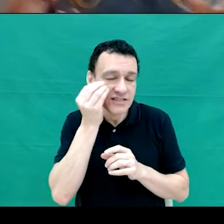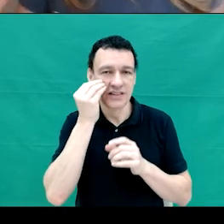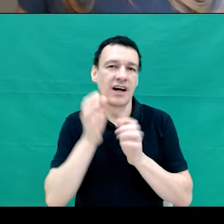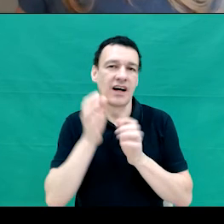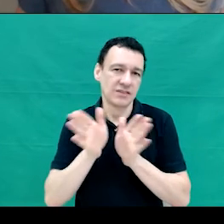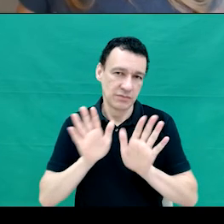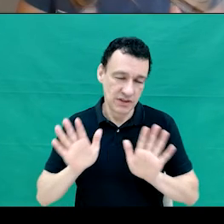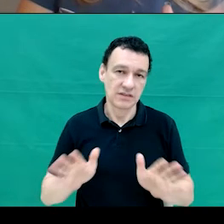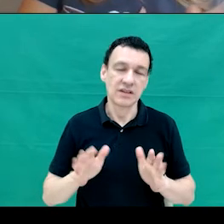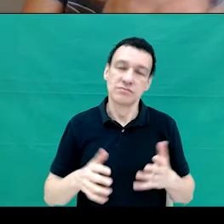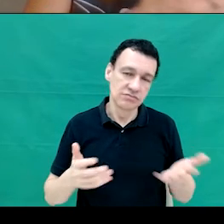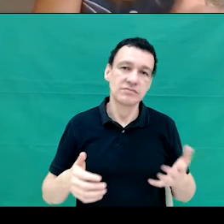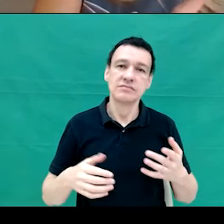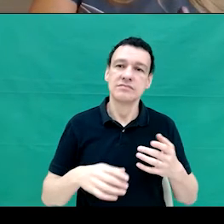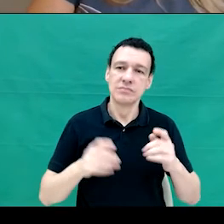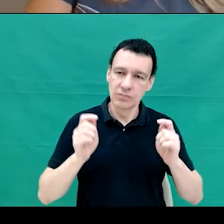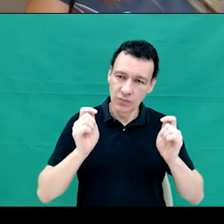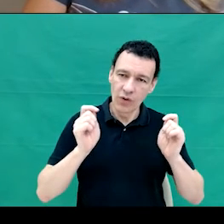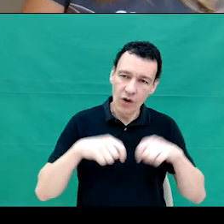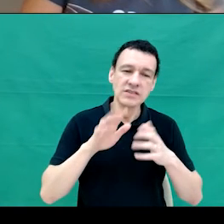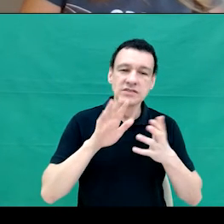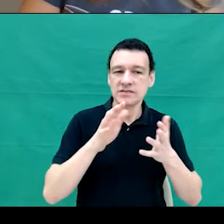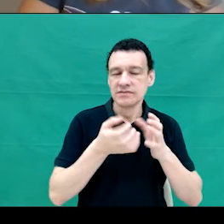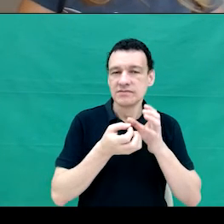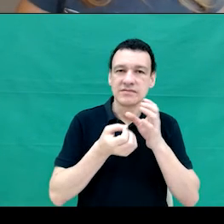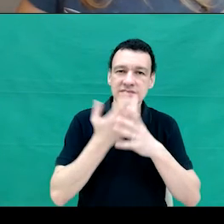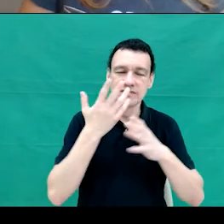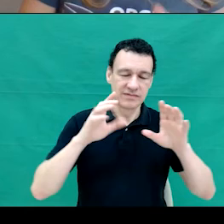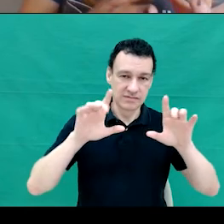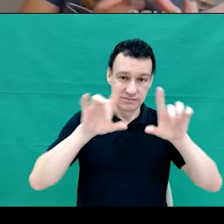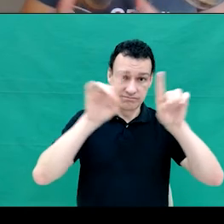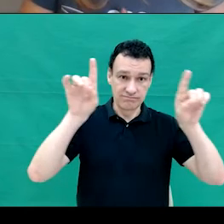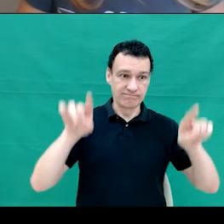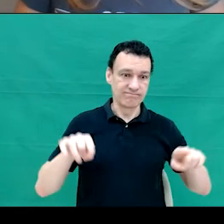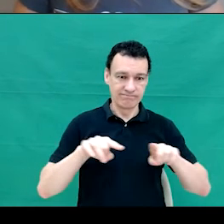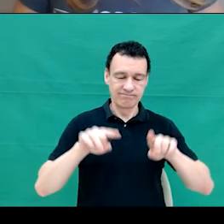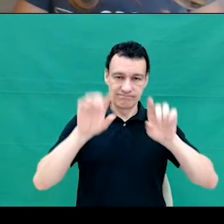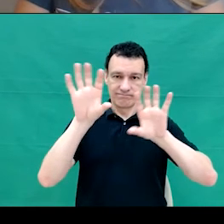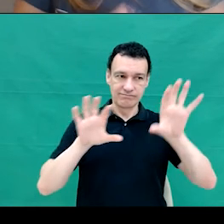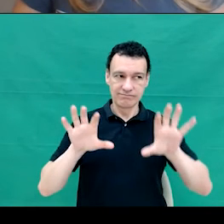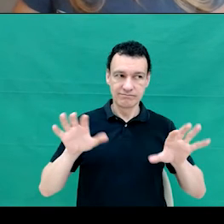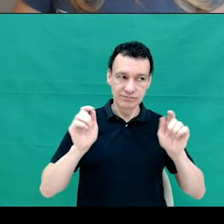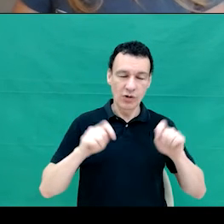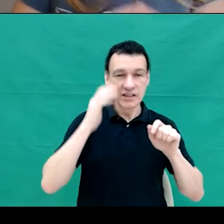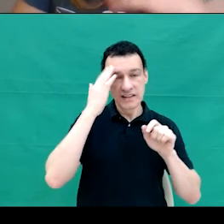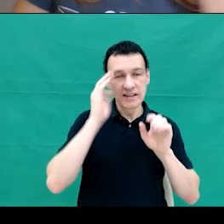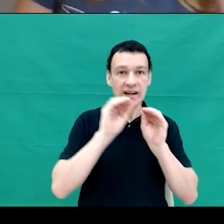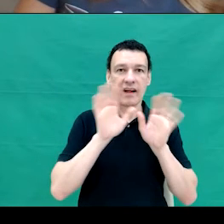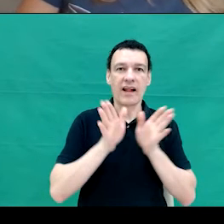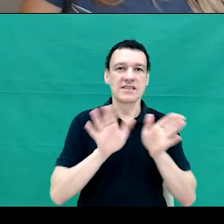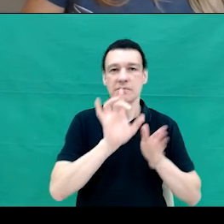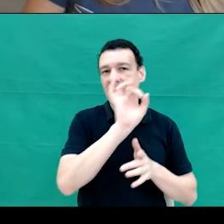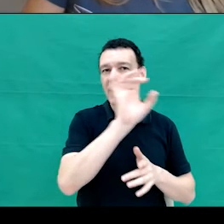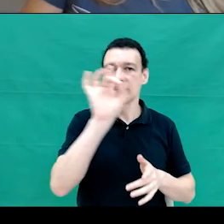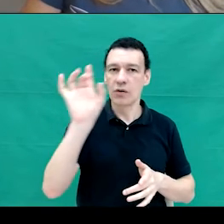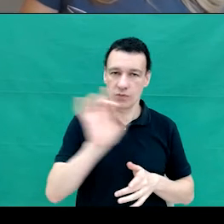montar cenários que vão cobrir a acessibilidade. A próxima, né, a validação de